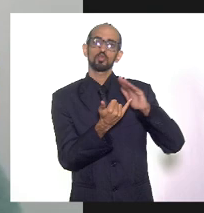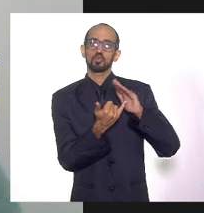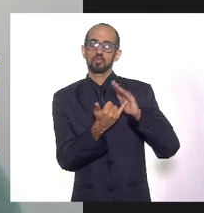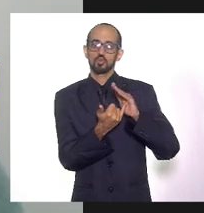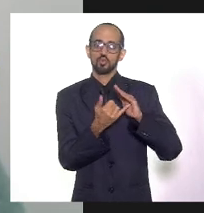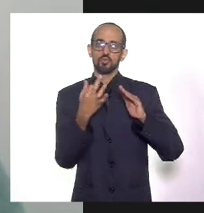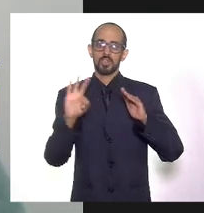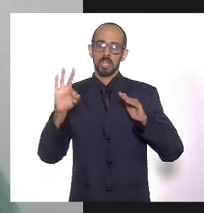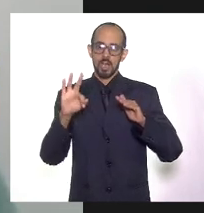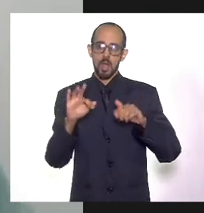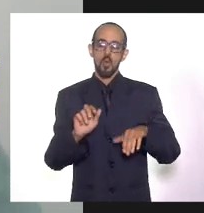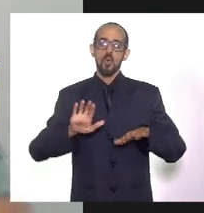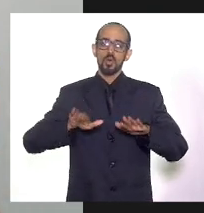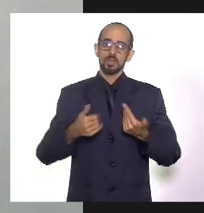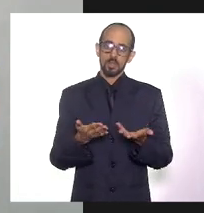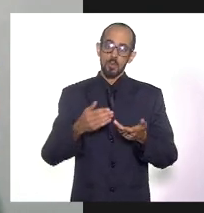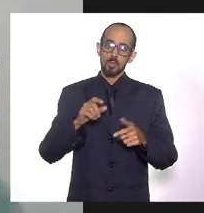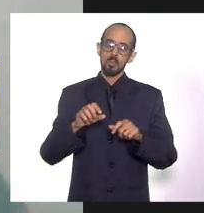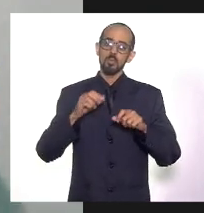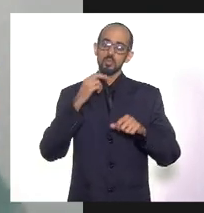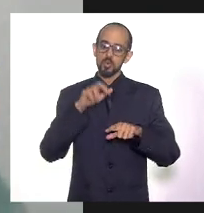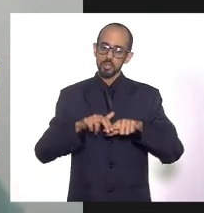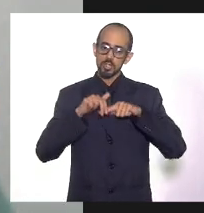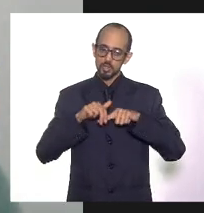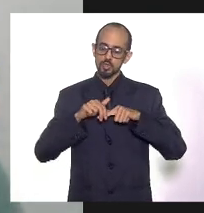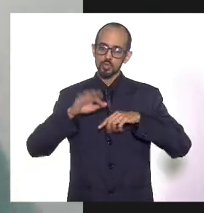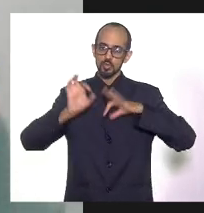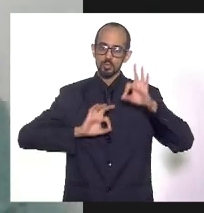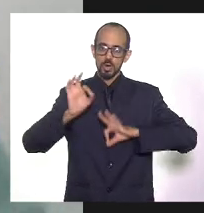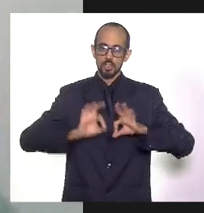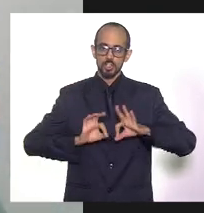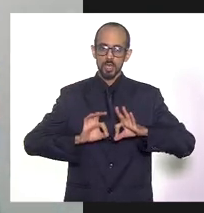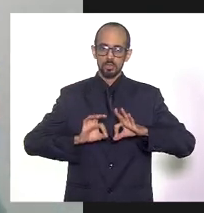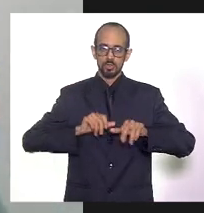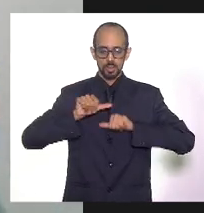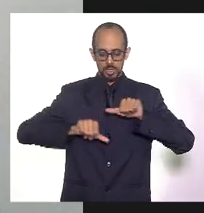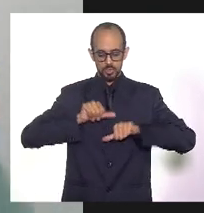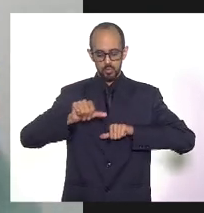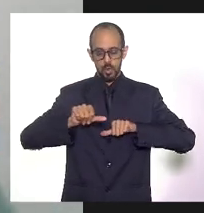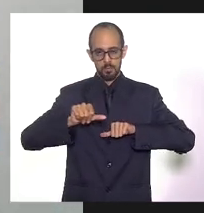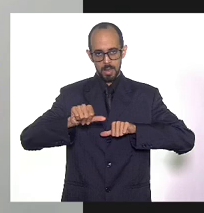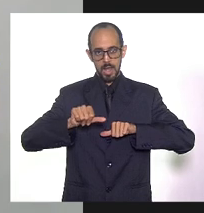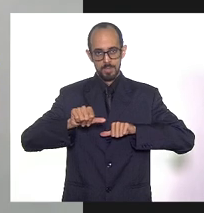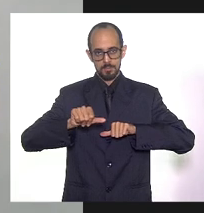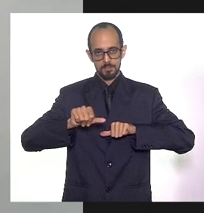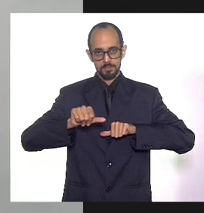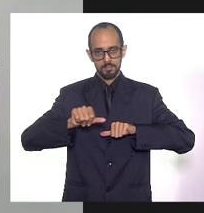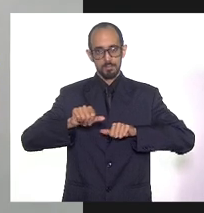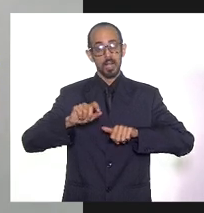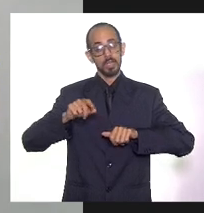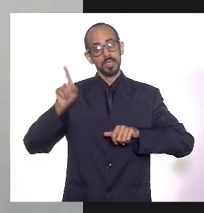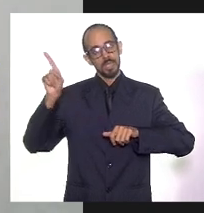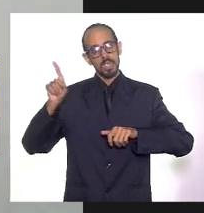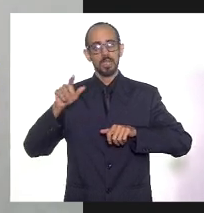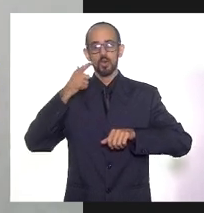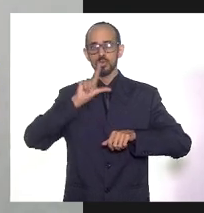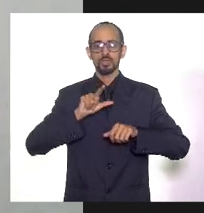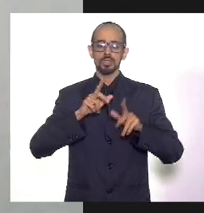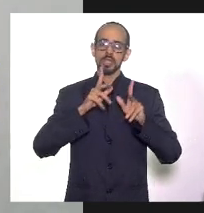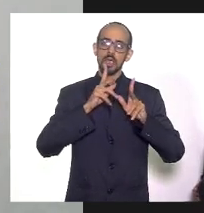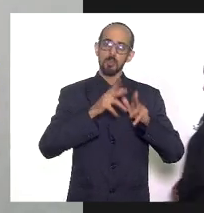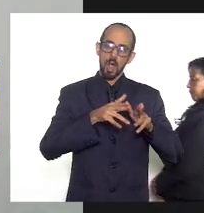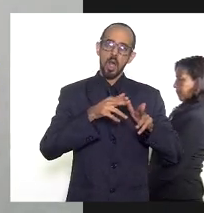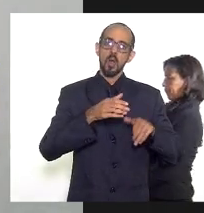o projeto de transformar nosso instituto daqui do Rio no Instituto Federal, para que ele tenha condições de igual ao